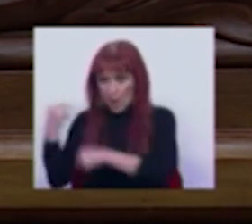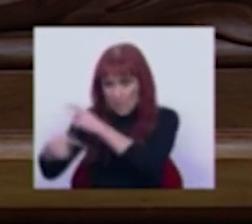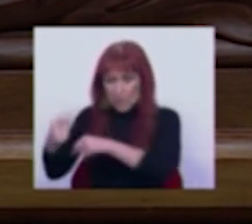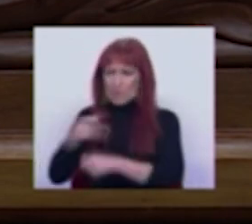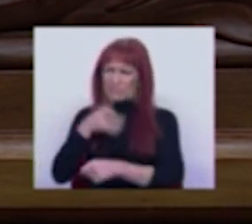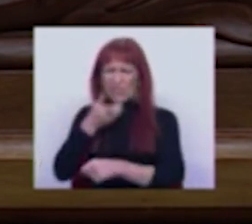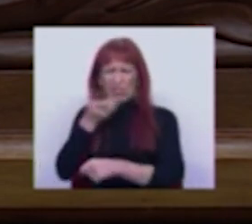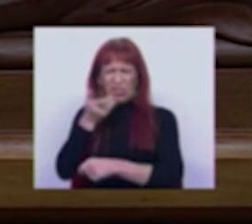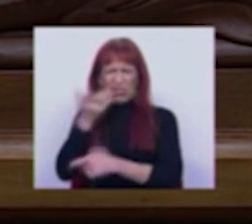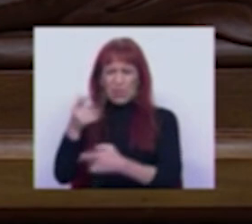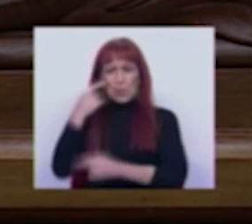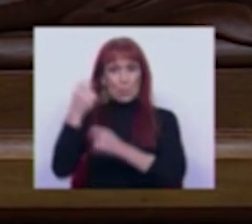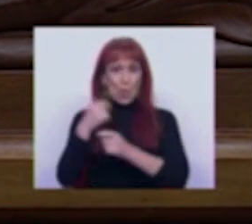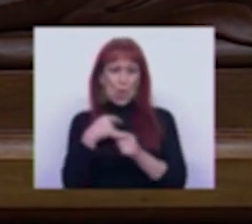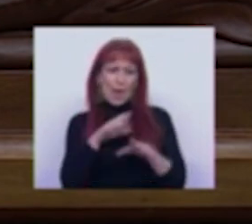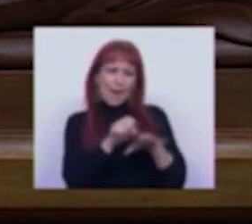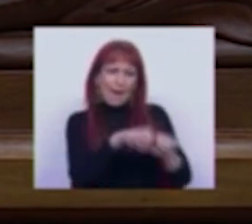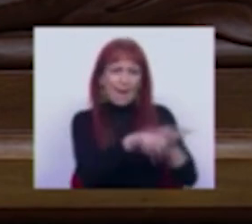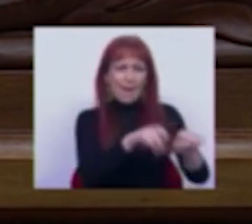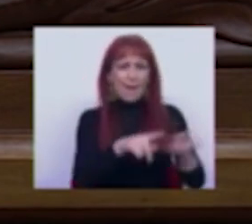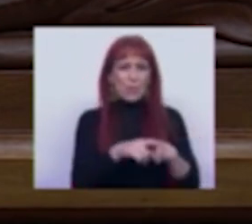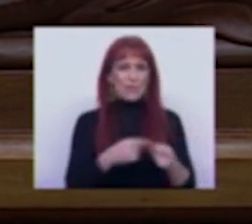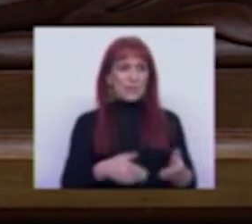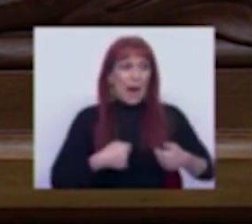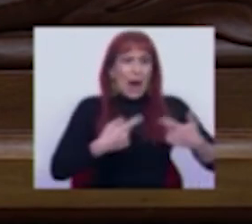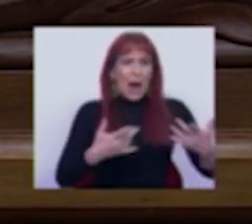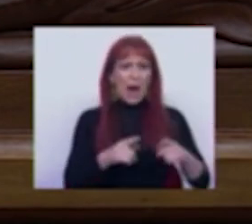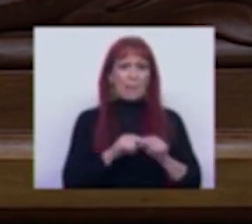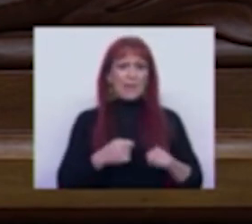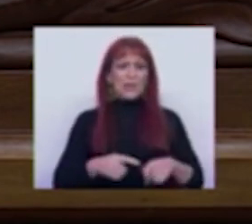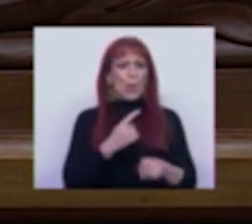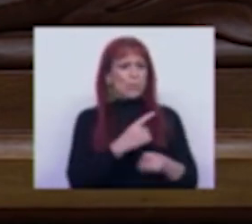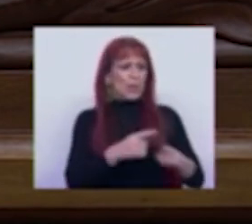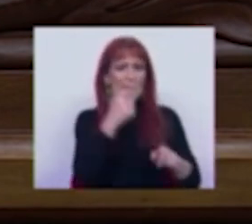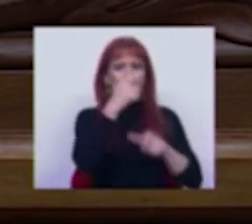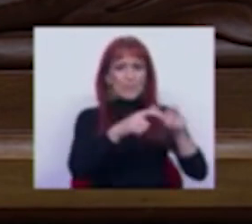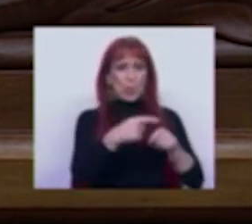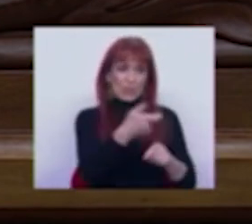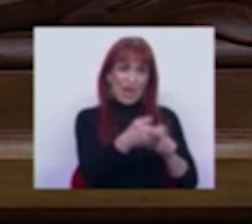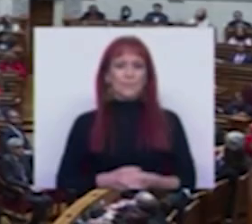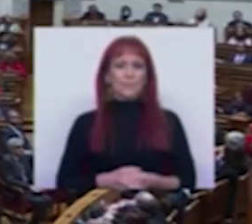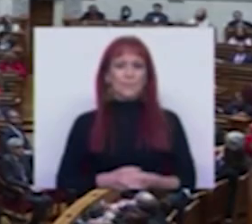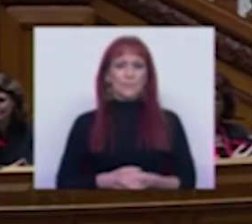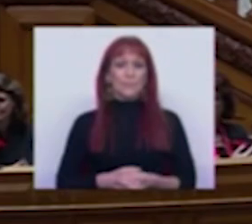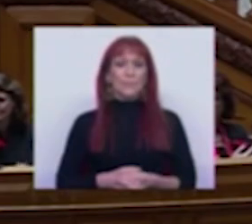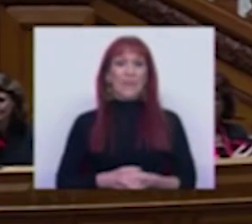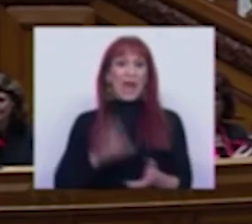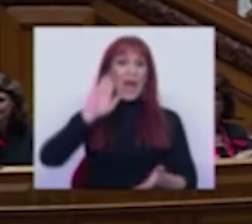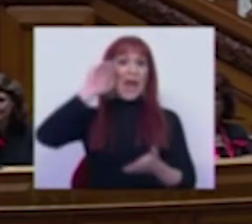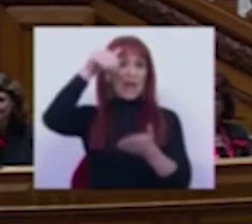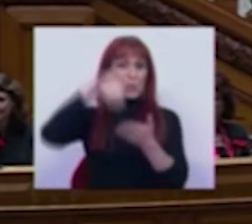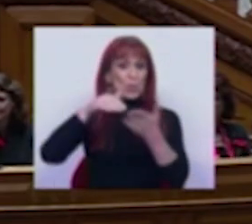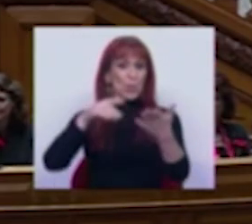tradicional demagogia, procuram saciar os impulsos emotivos de quem está mais fragilizado. A